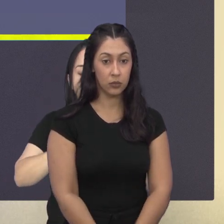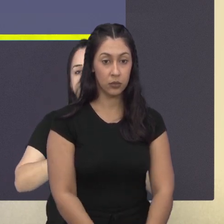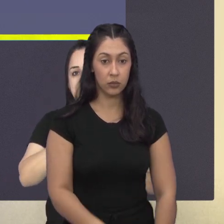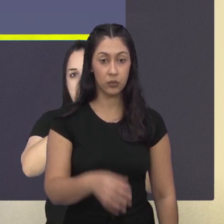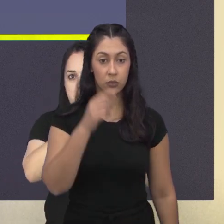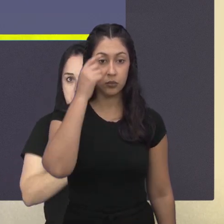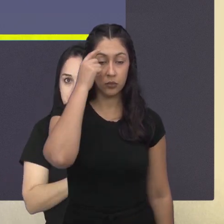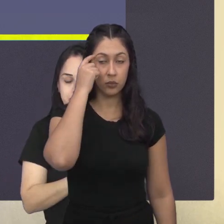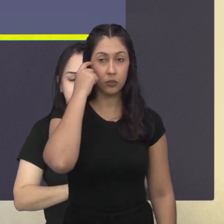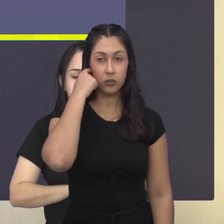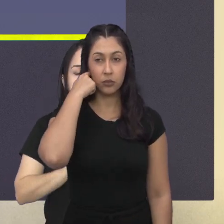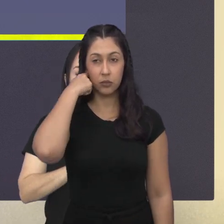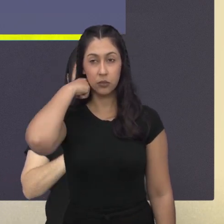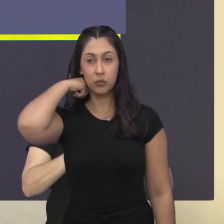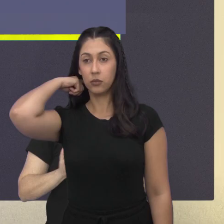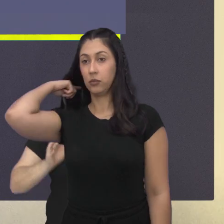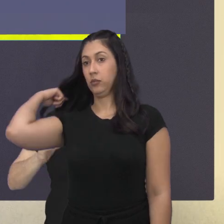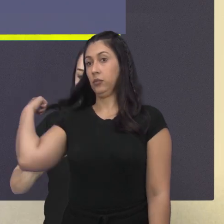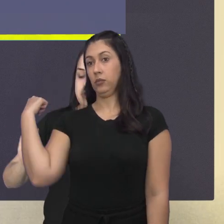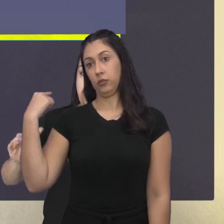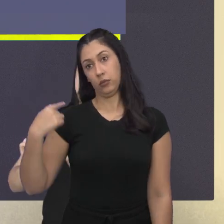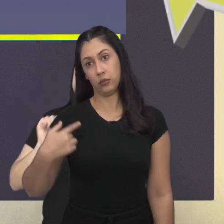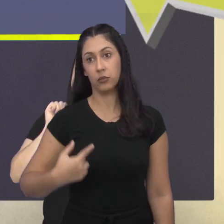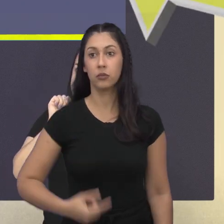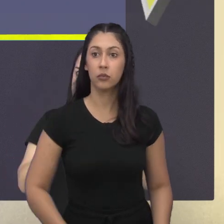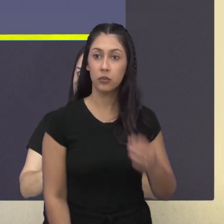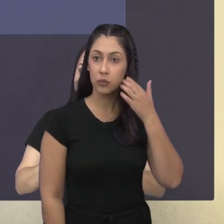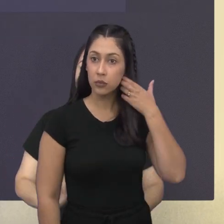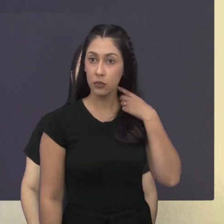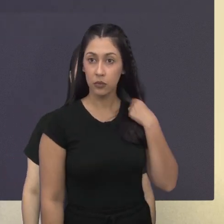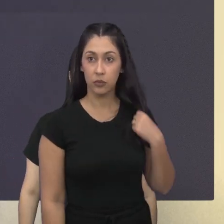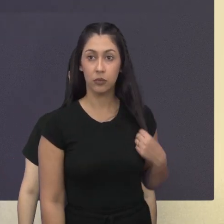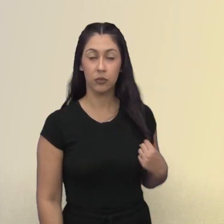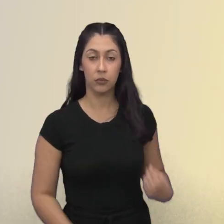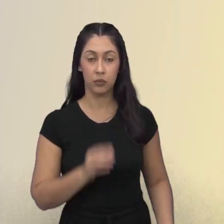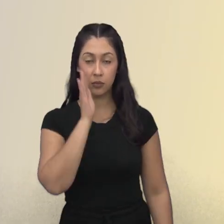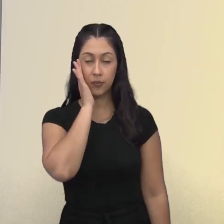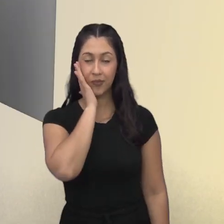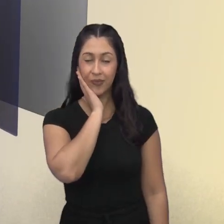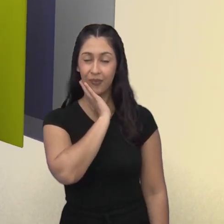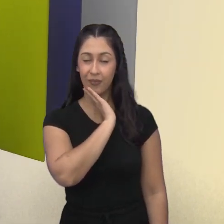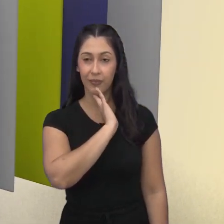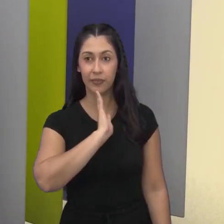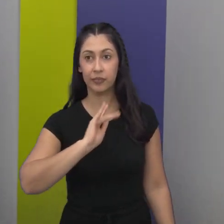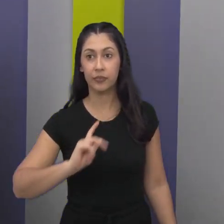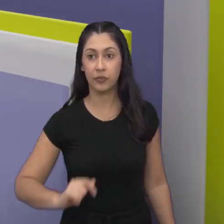e um relator. 3 SEIs podem correr simultaneamente na Câmara.